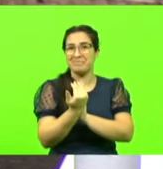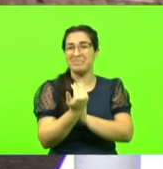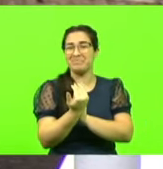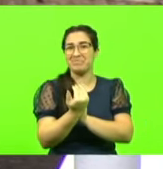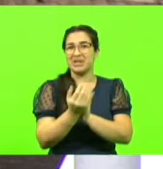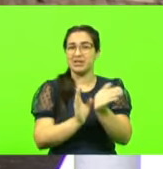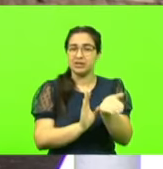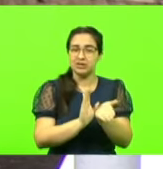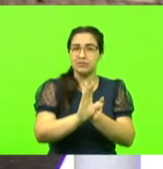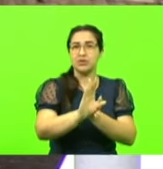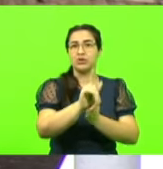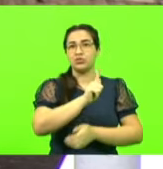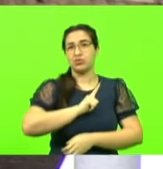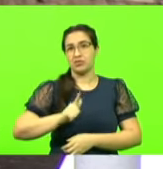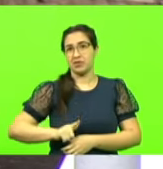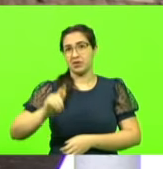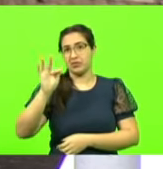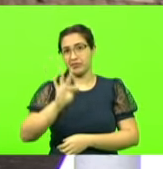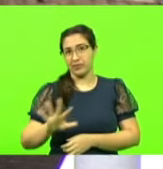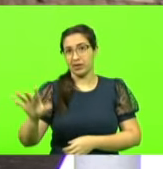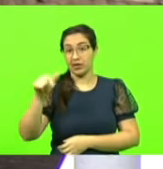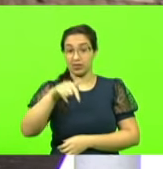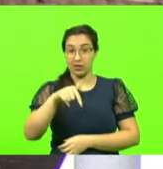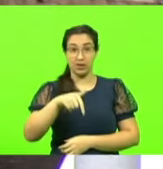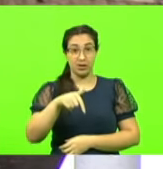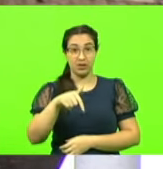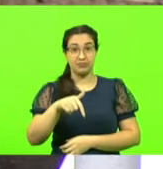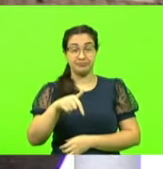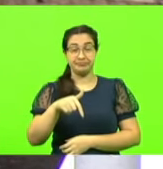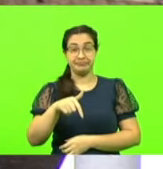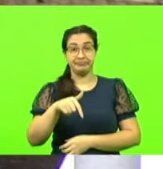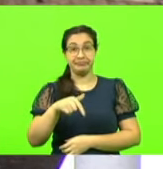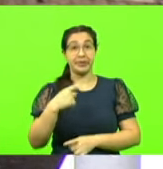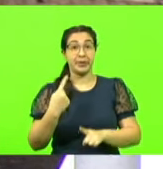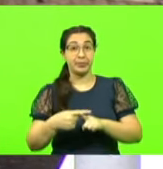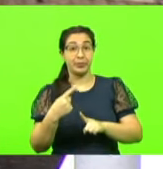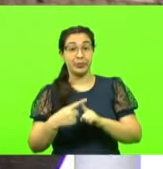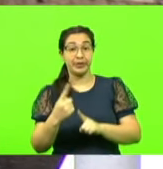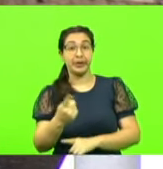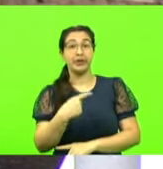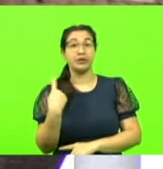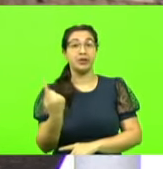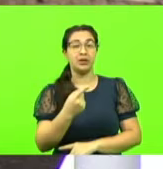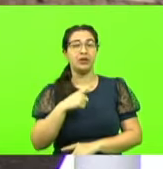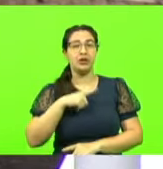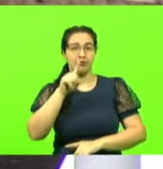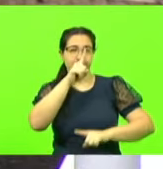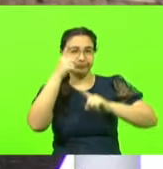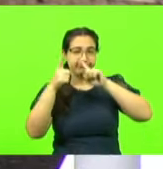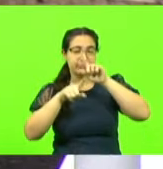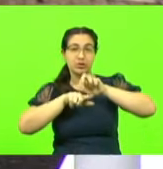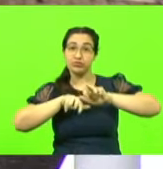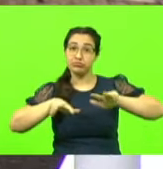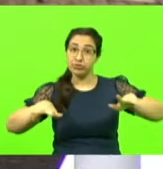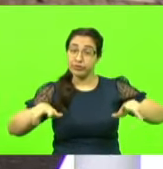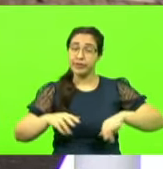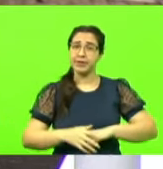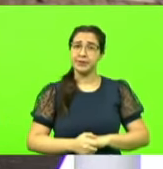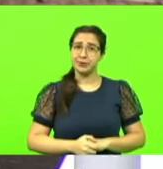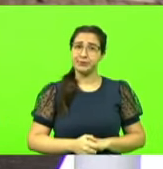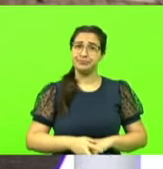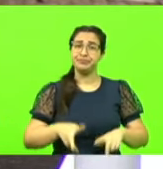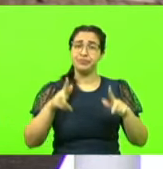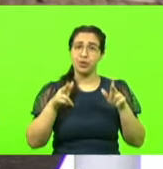governo federal no nosso Estado, em função até dessas iniciativas que Santa Catarina está fazendo nesse momento, como fez o